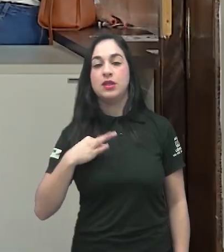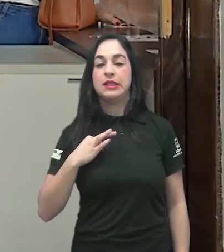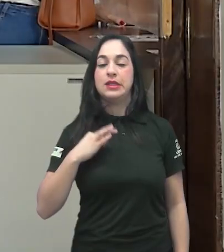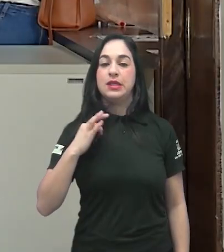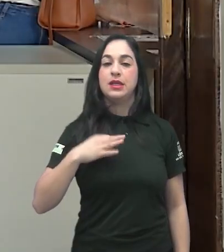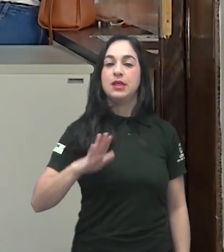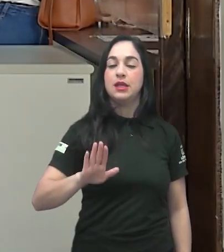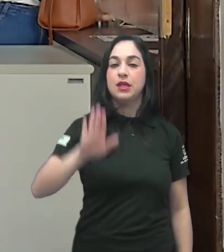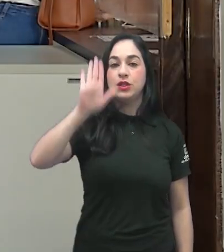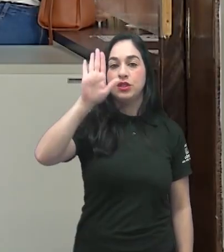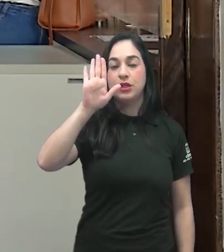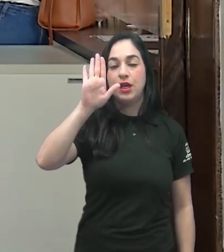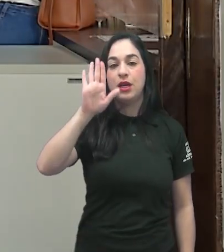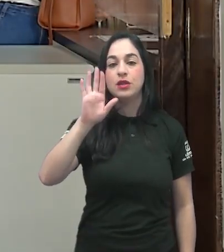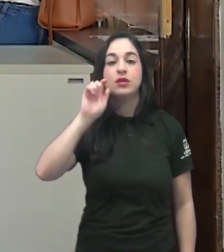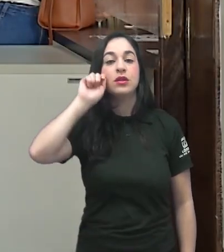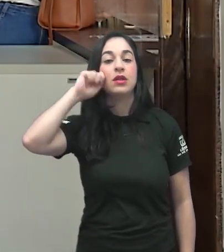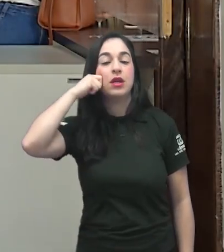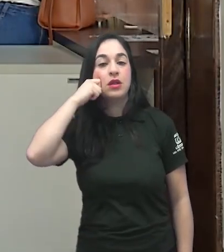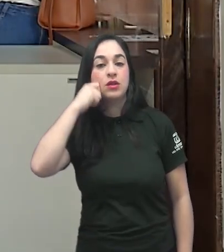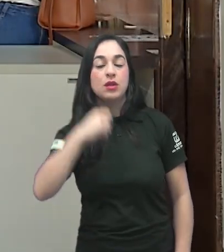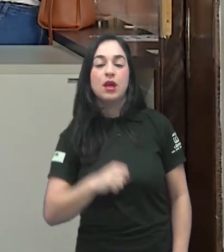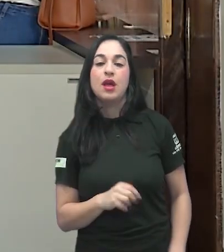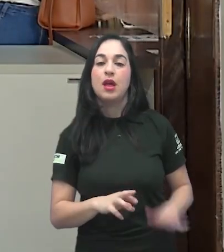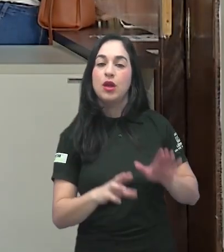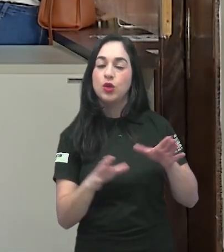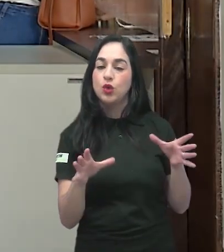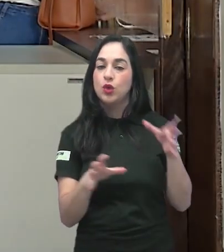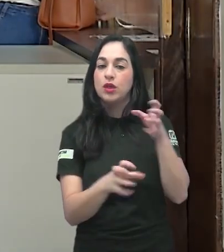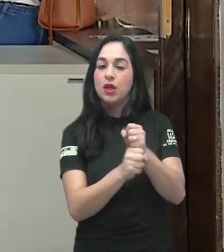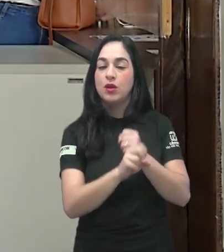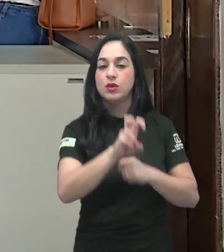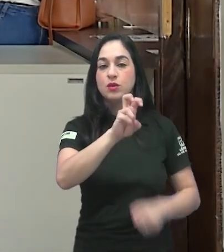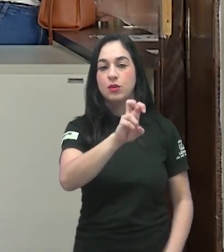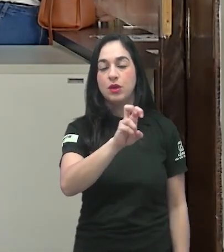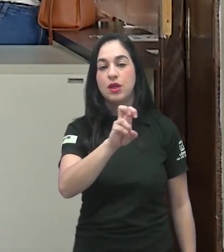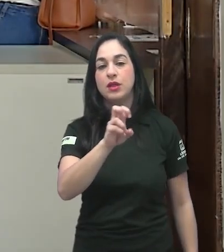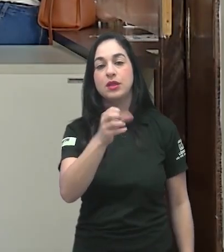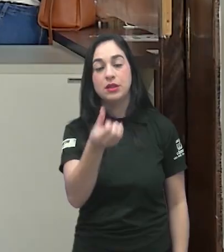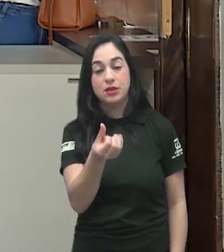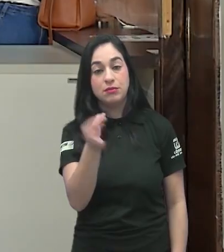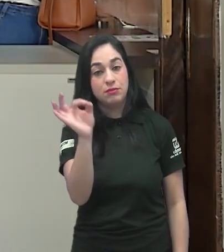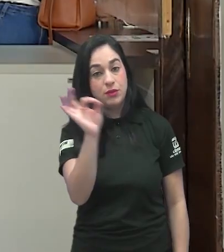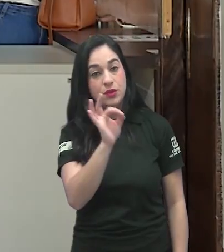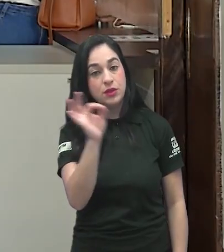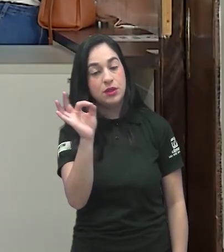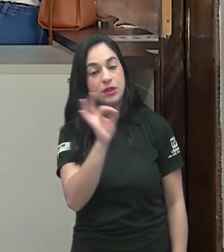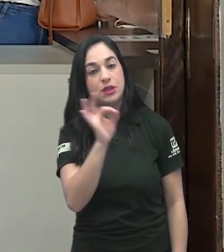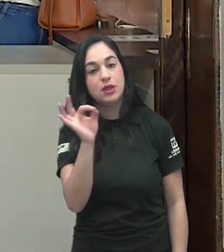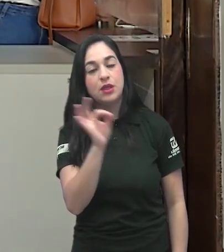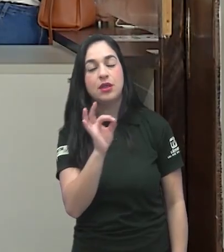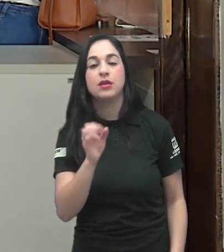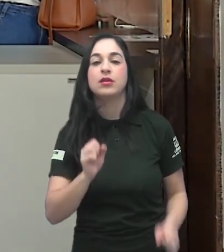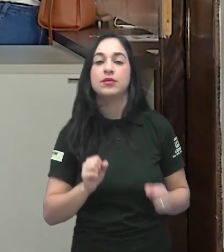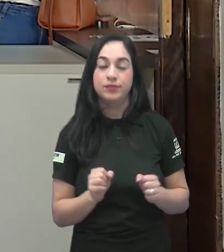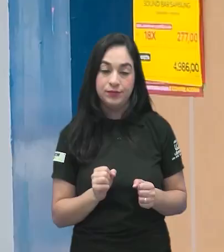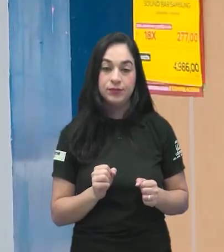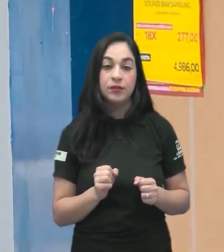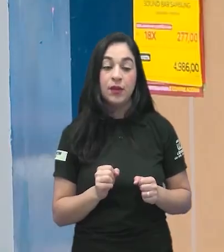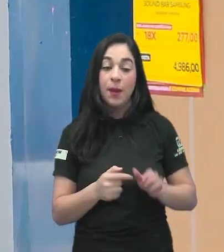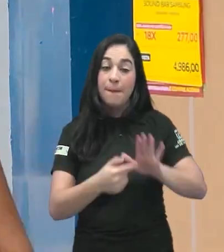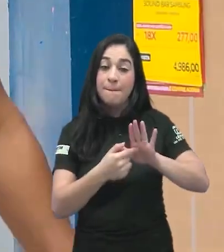negros corresponderam a 52% das candidaturas registradas pelo